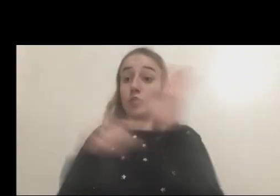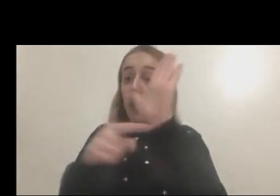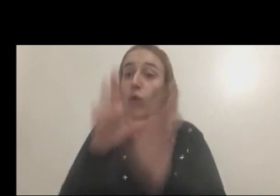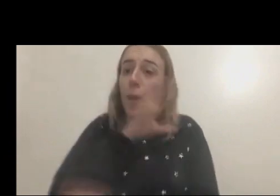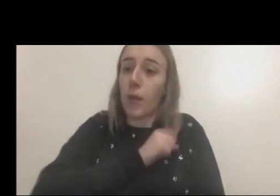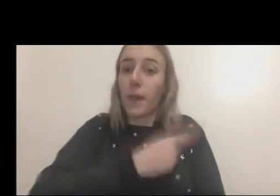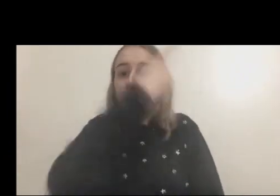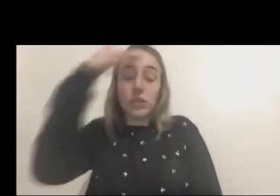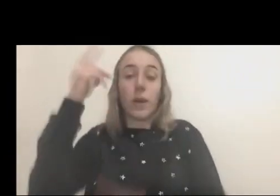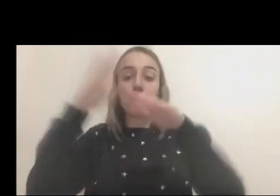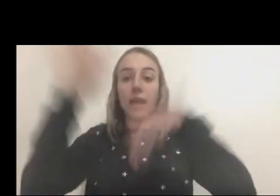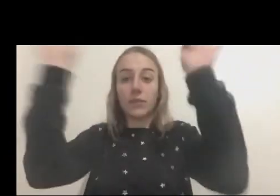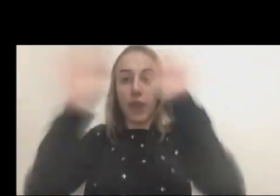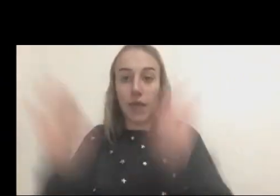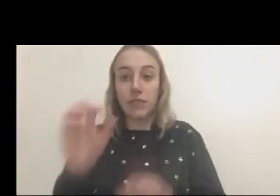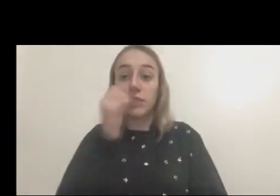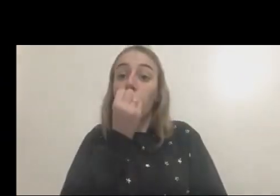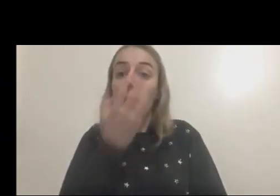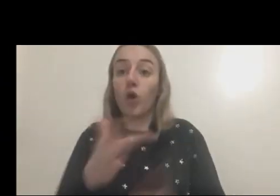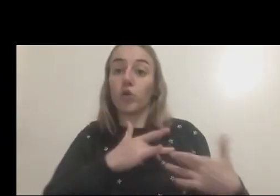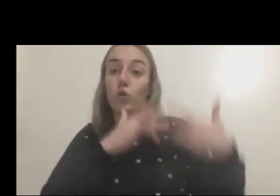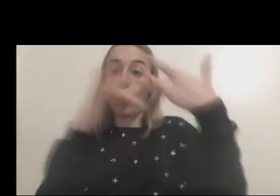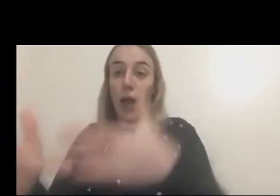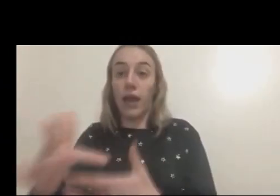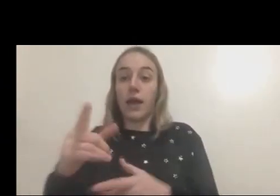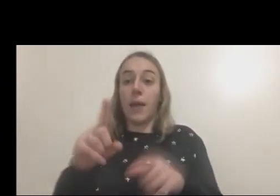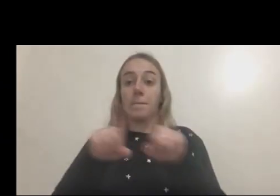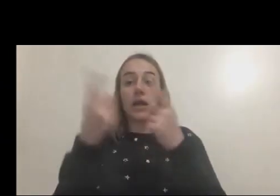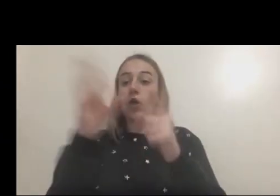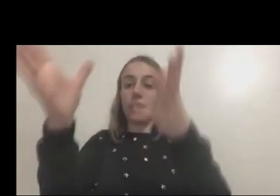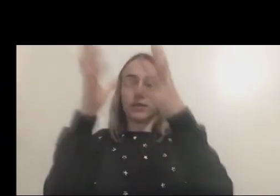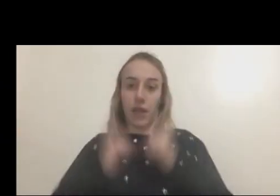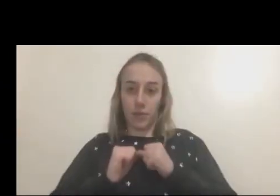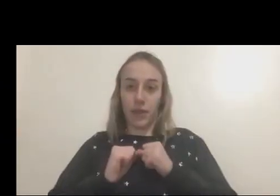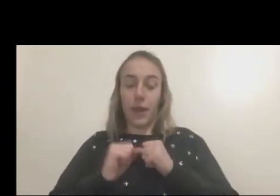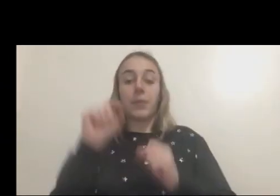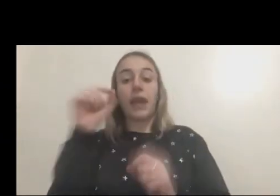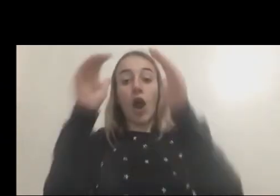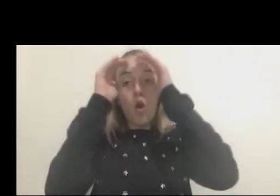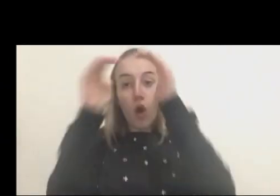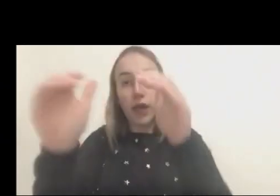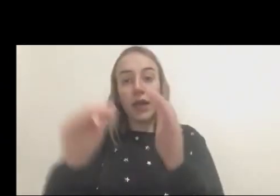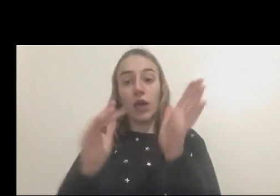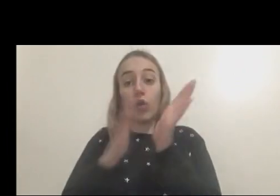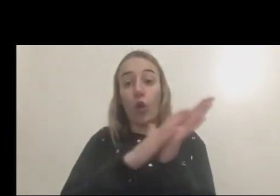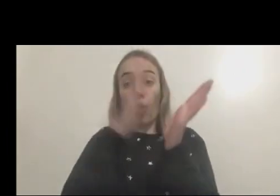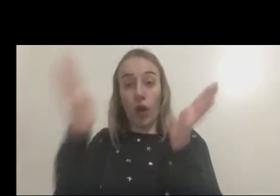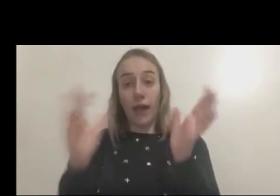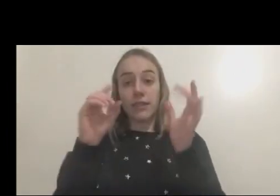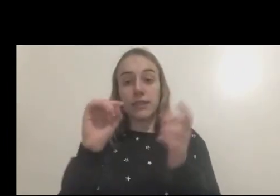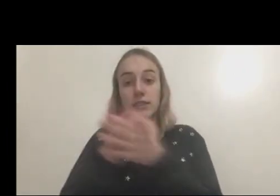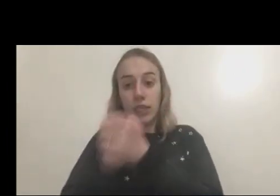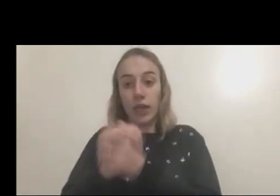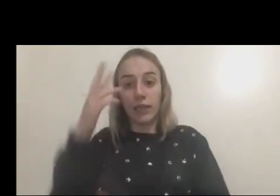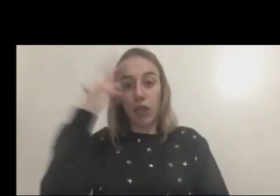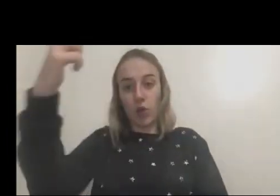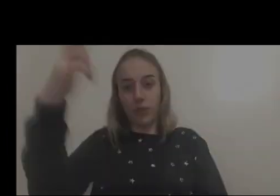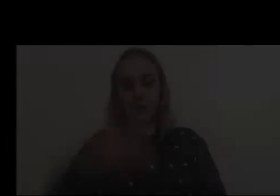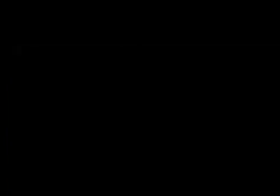contribuir com amor As pessoas mais felizes são as que doam Não as que recebem Que a honra e glória seja dada ao Senhor